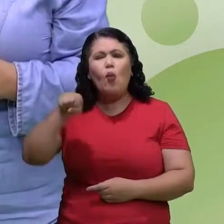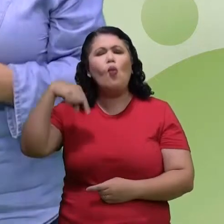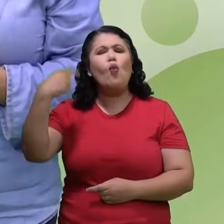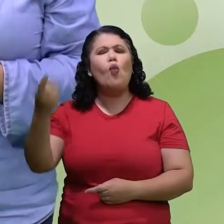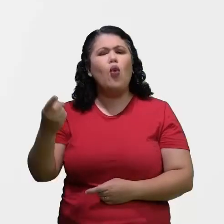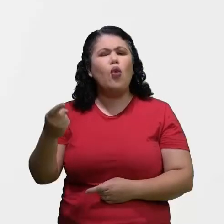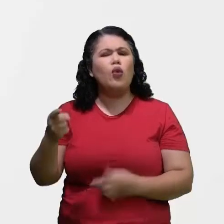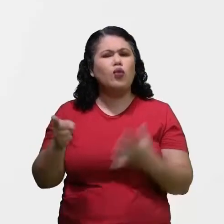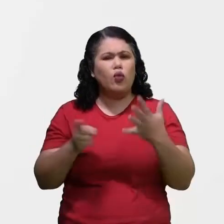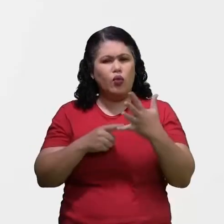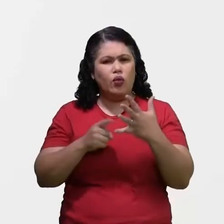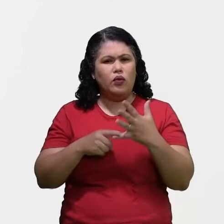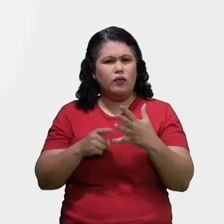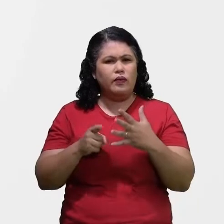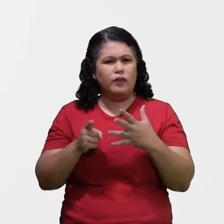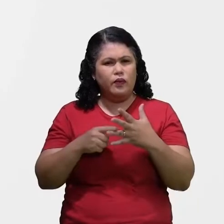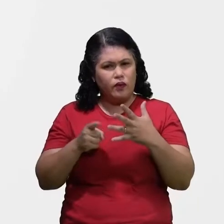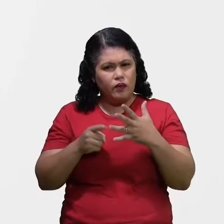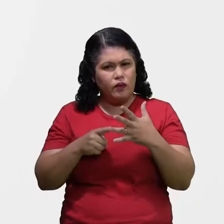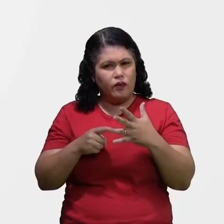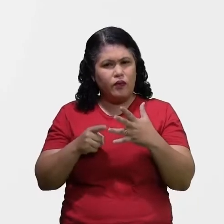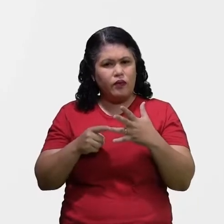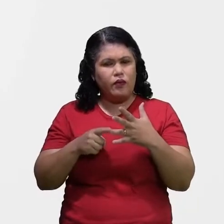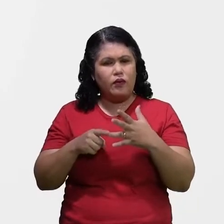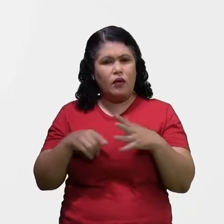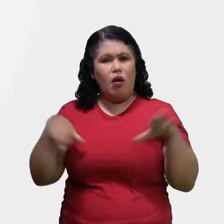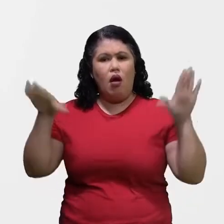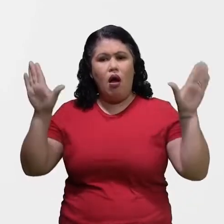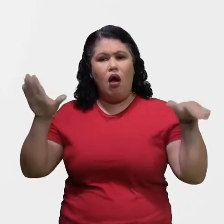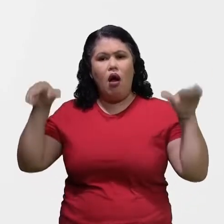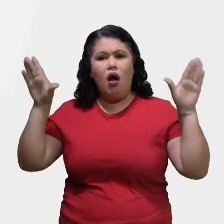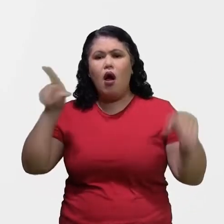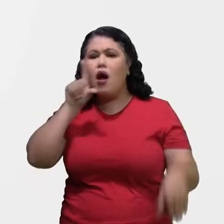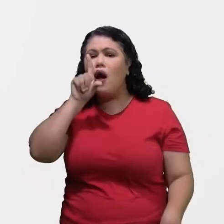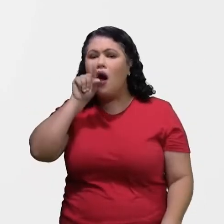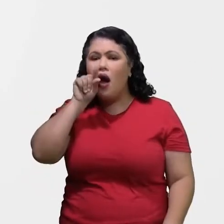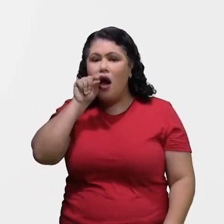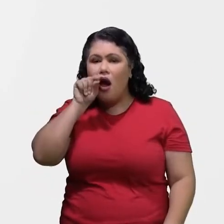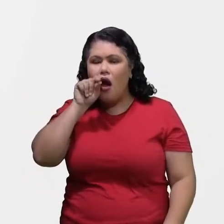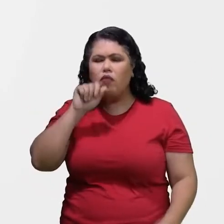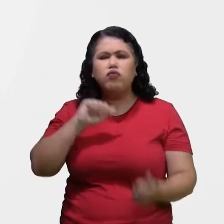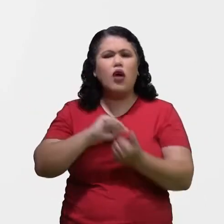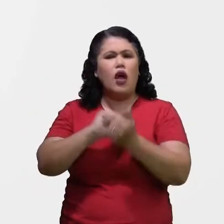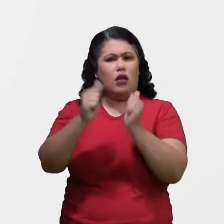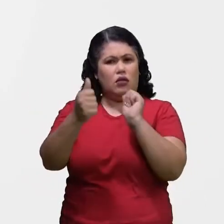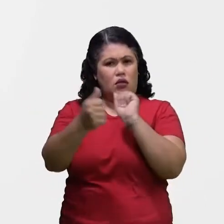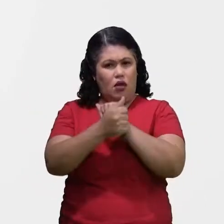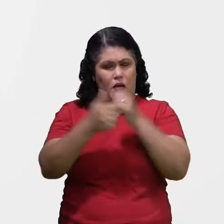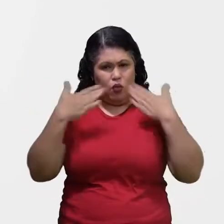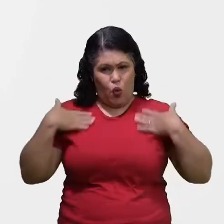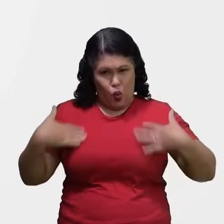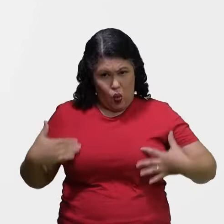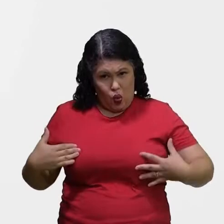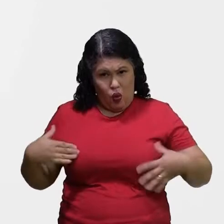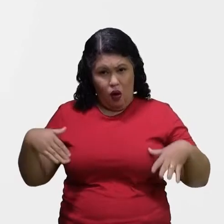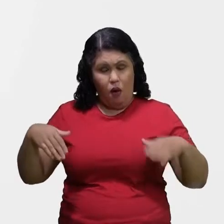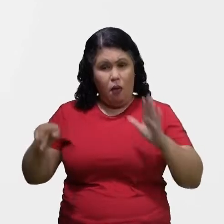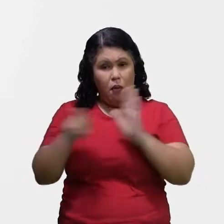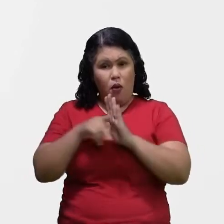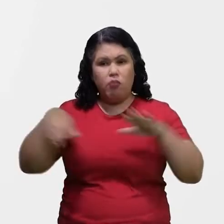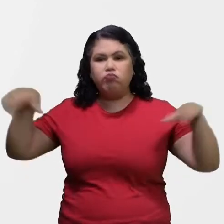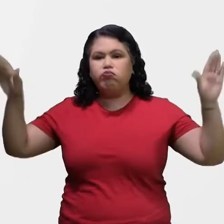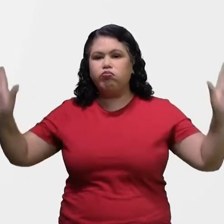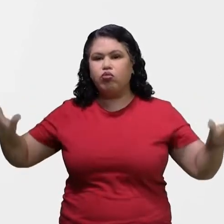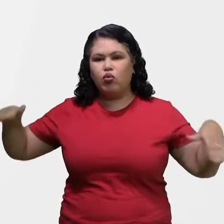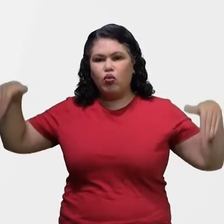animal? As aves. As aves são animais adaptados ao hábito de voo, elas voam, né? Elas